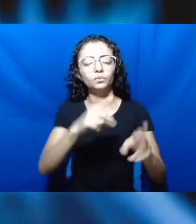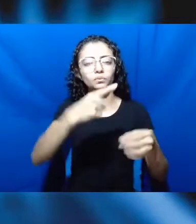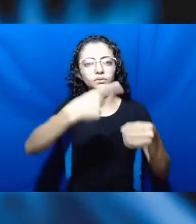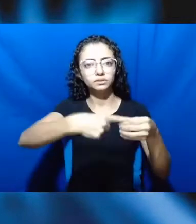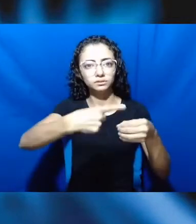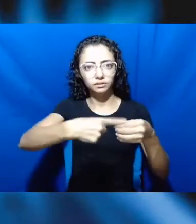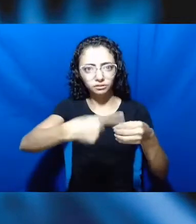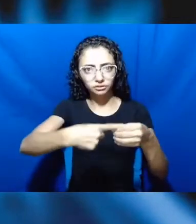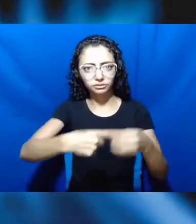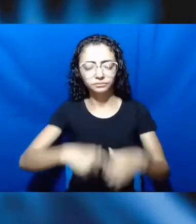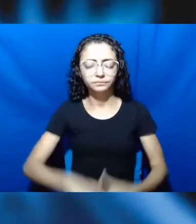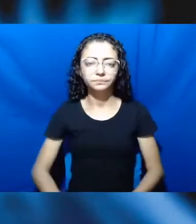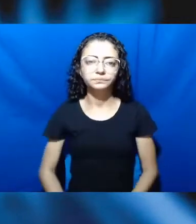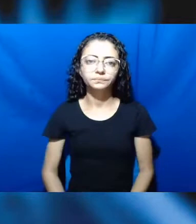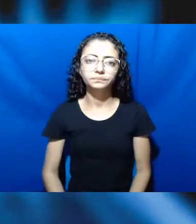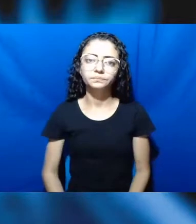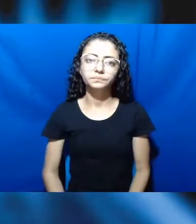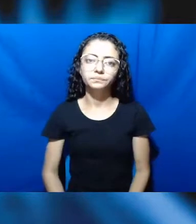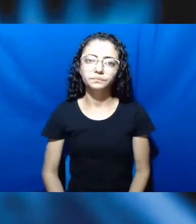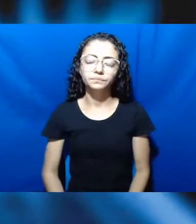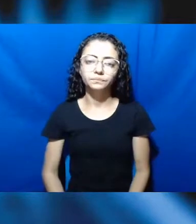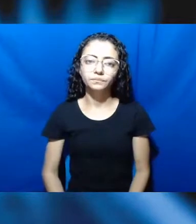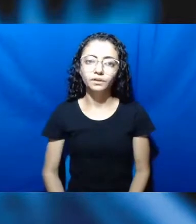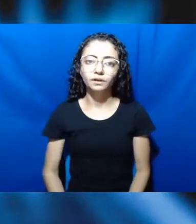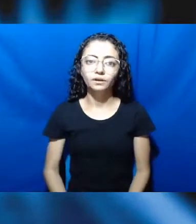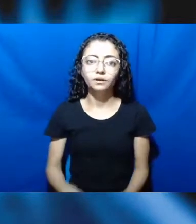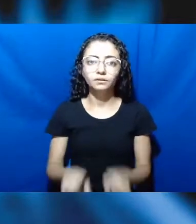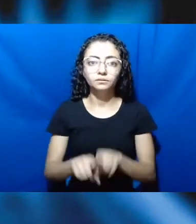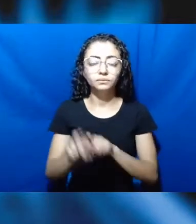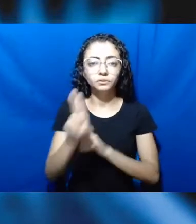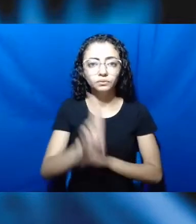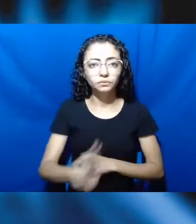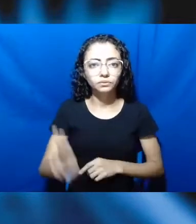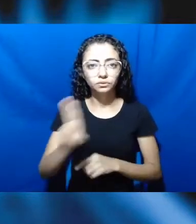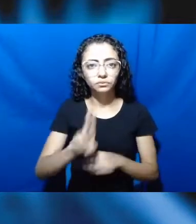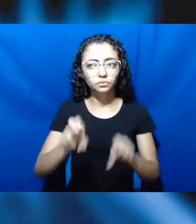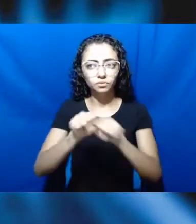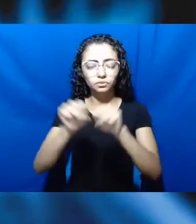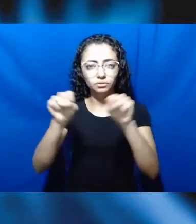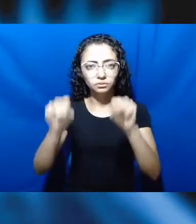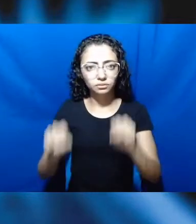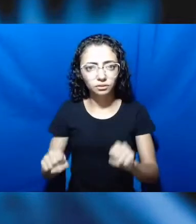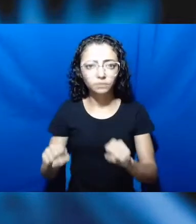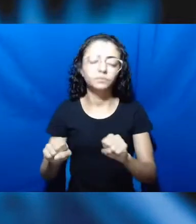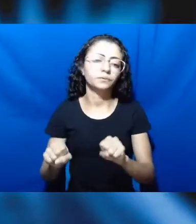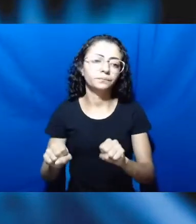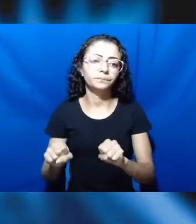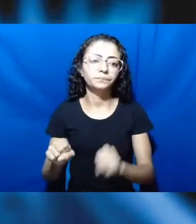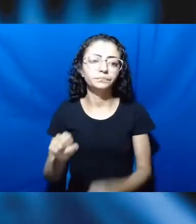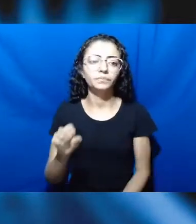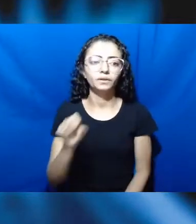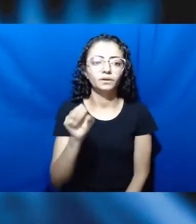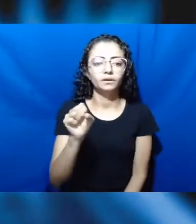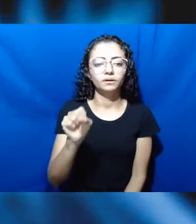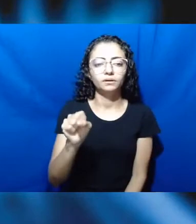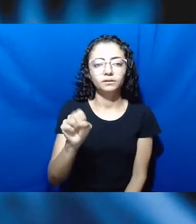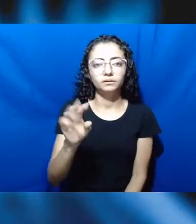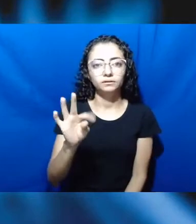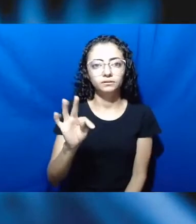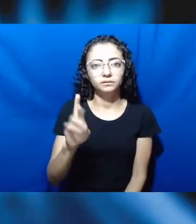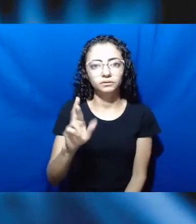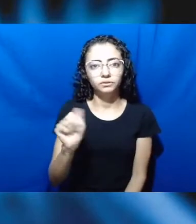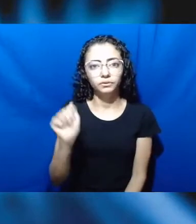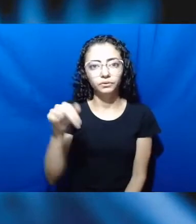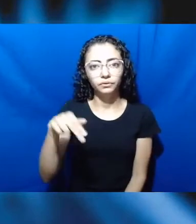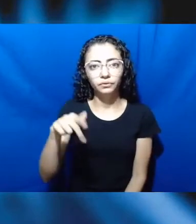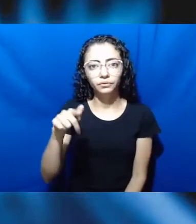que, usando o sistema streaming em tempo real, ele transmite informações sobre a esplanada para dentro